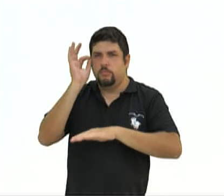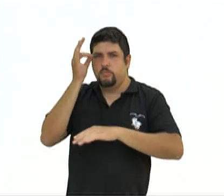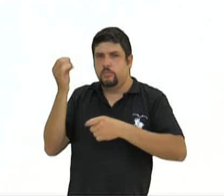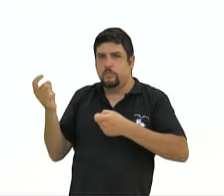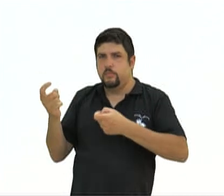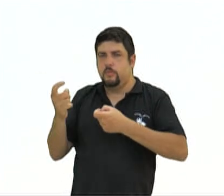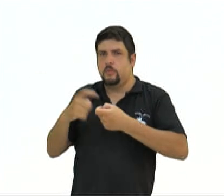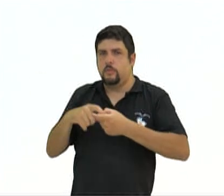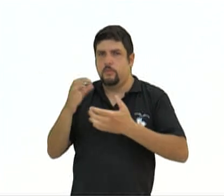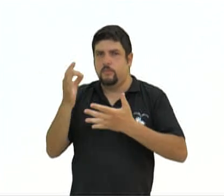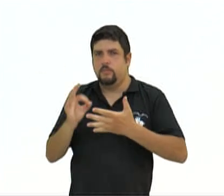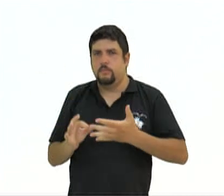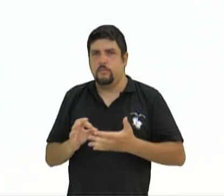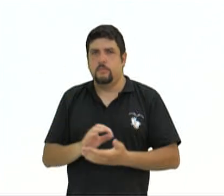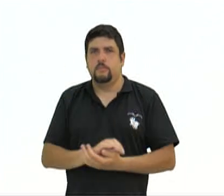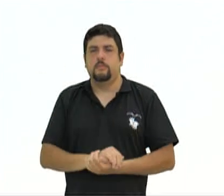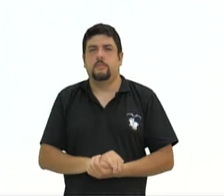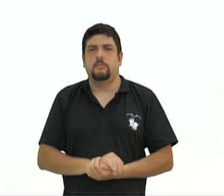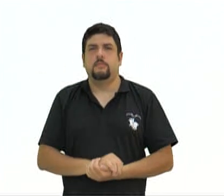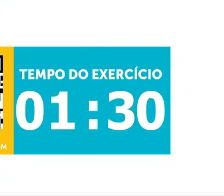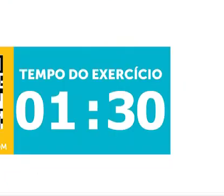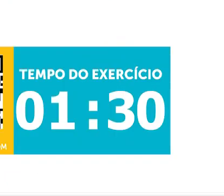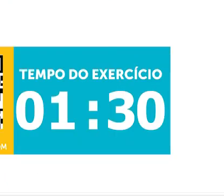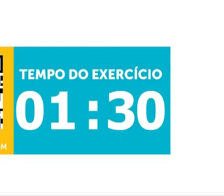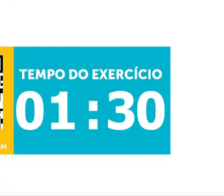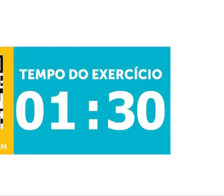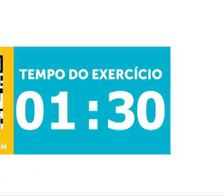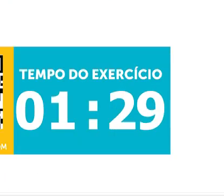gente voltar, tá bom? Aquela piscadinha.